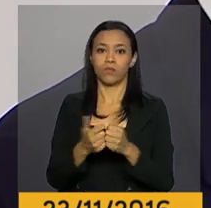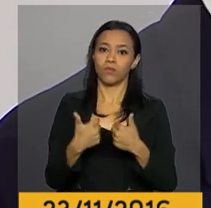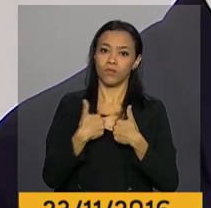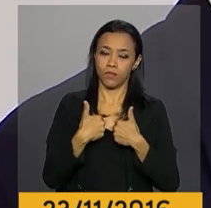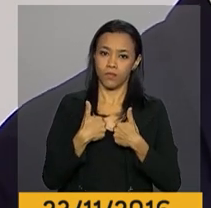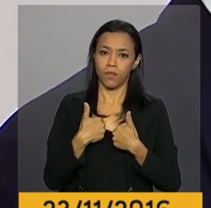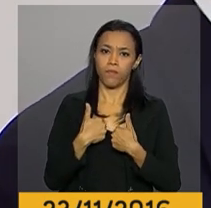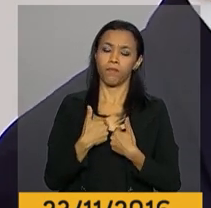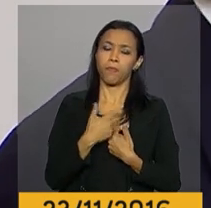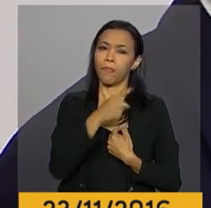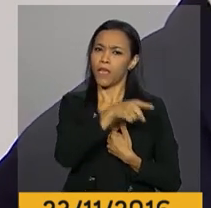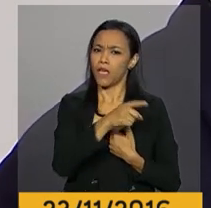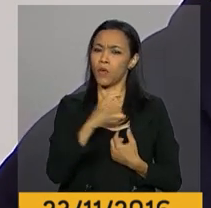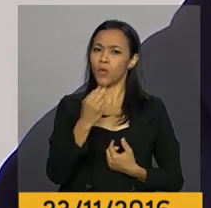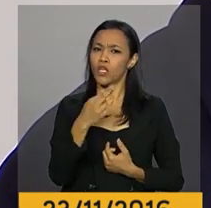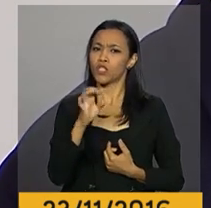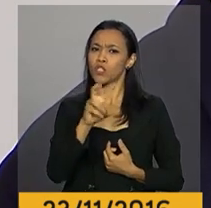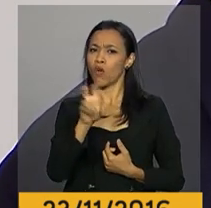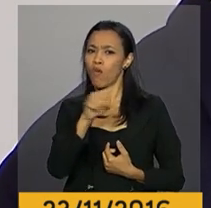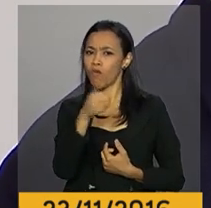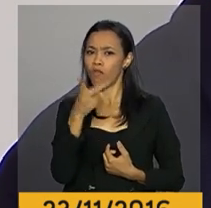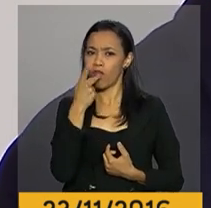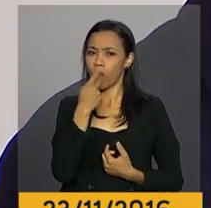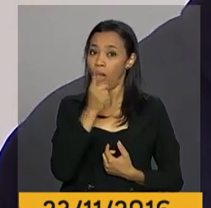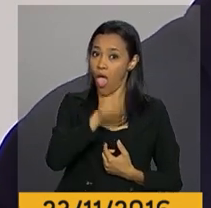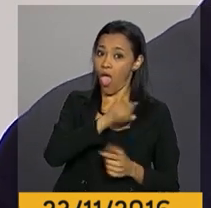senador cristóvam de será o roberto